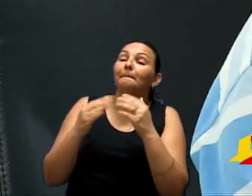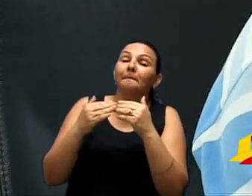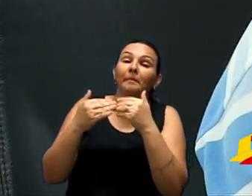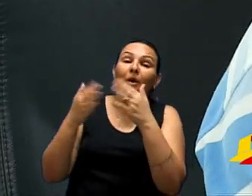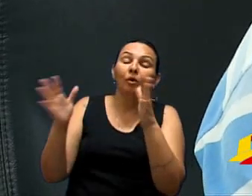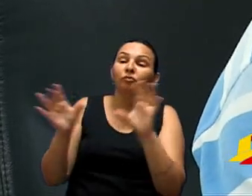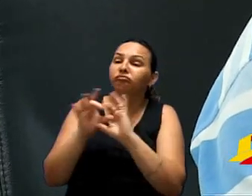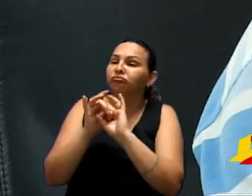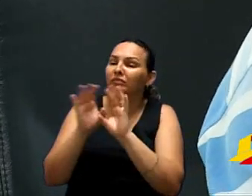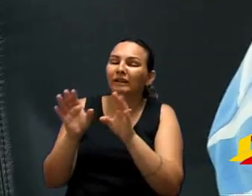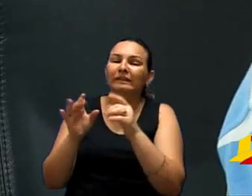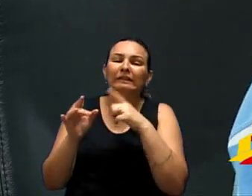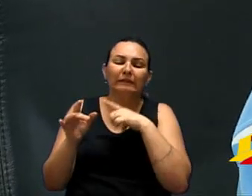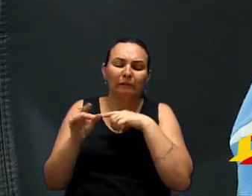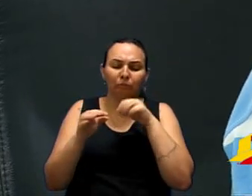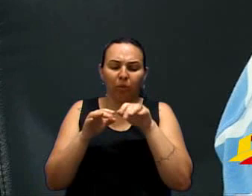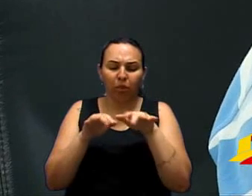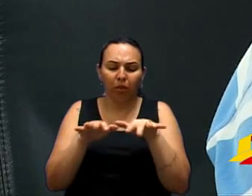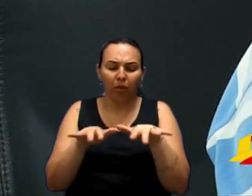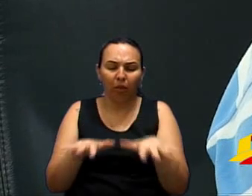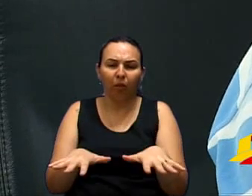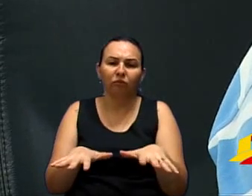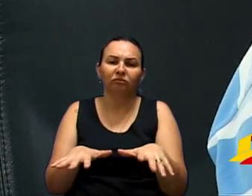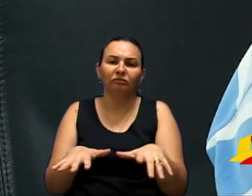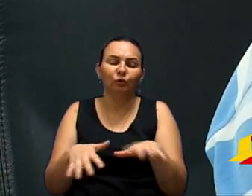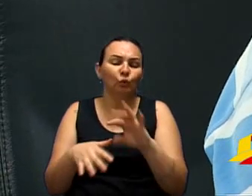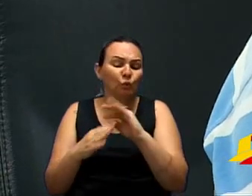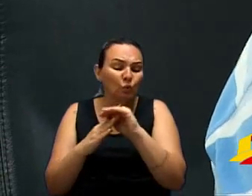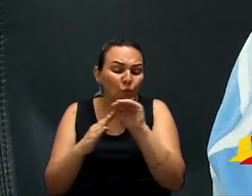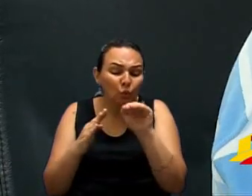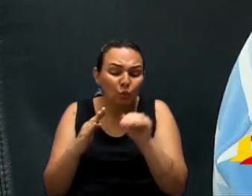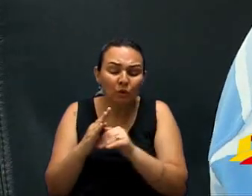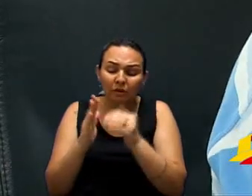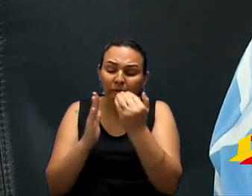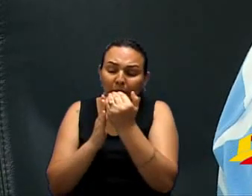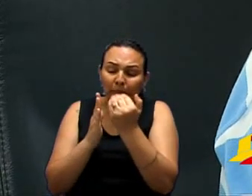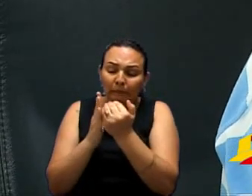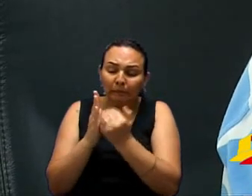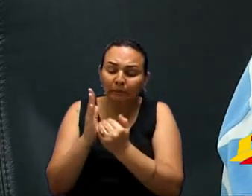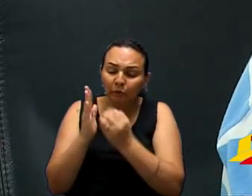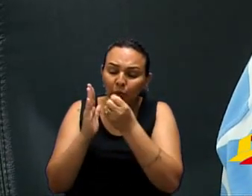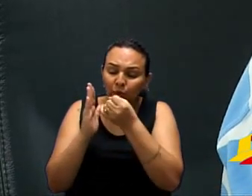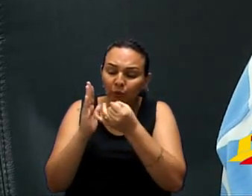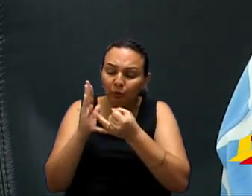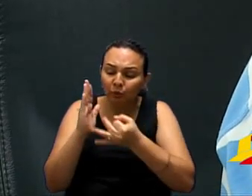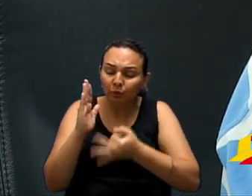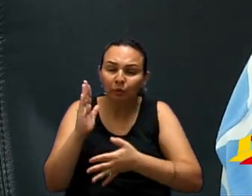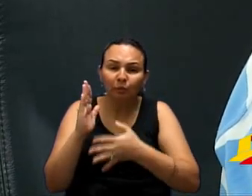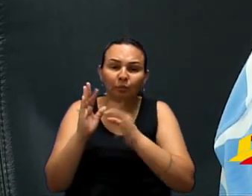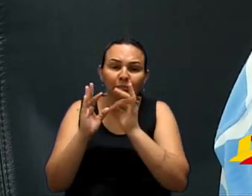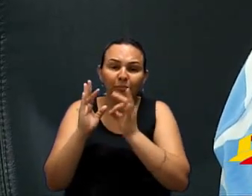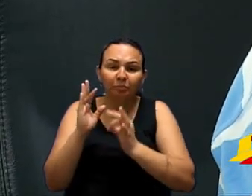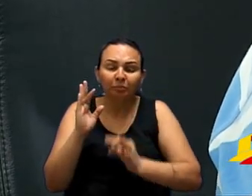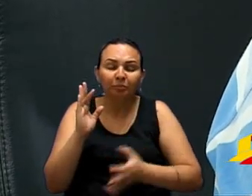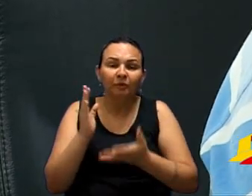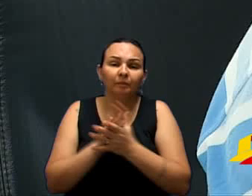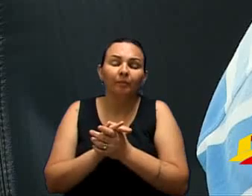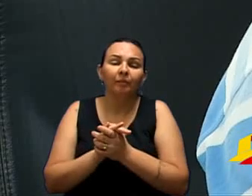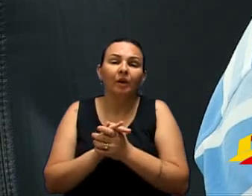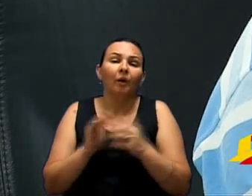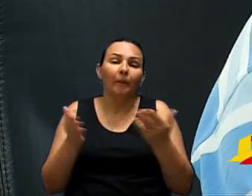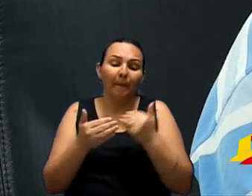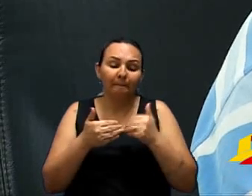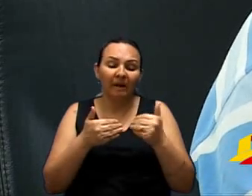tinha erosão tinha tinha tudo e se isso lhe citado e nós como da eds diz vivemos - um período de má gestão